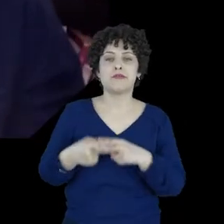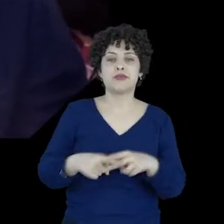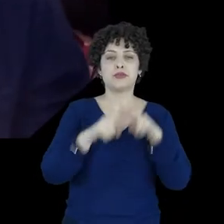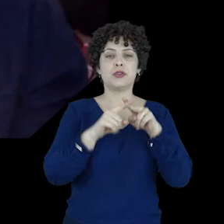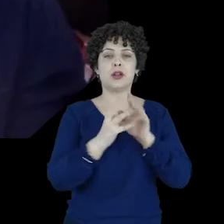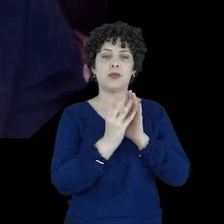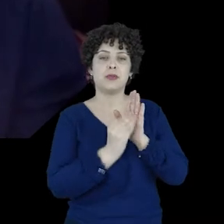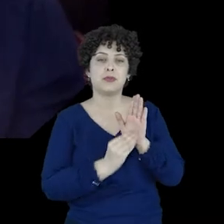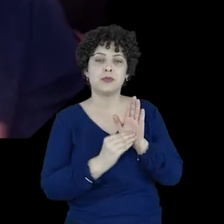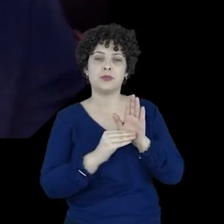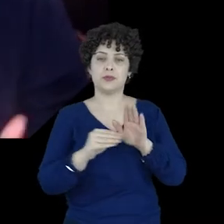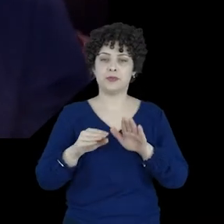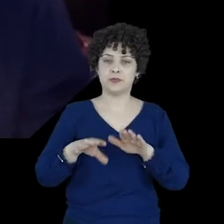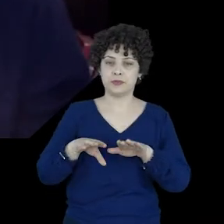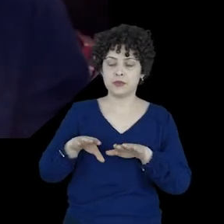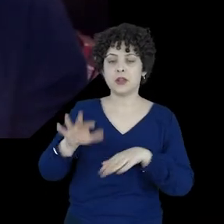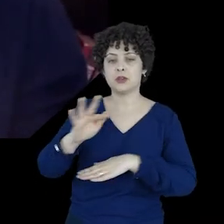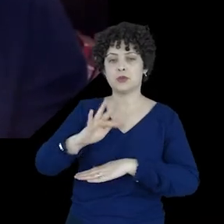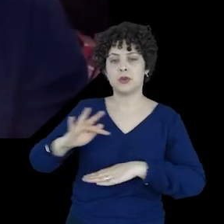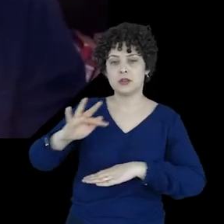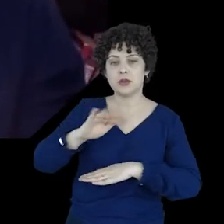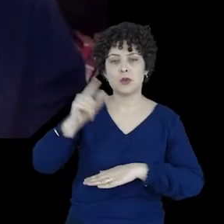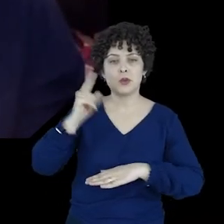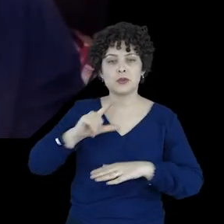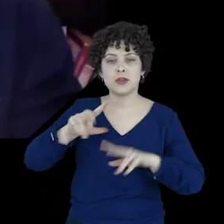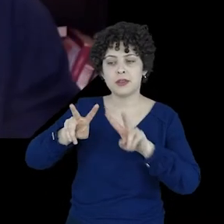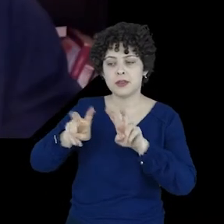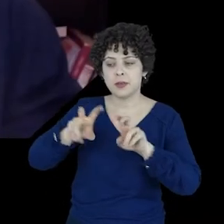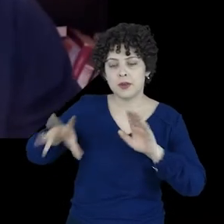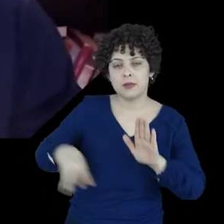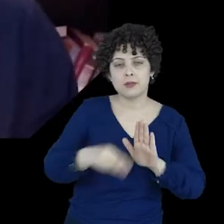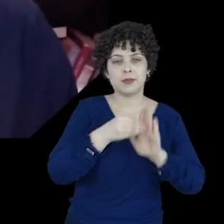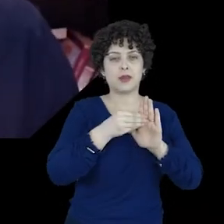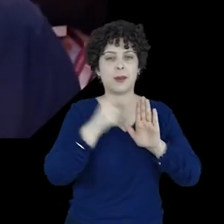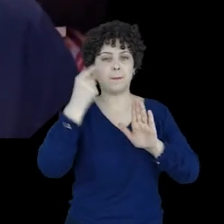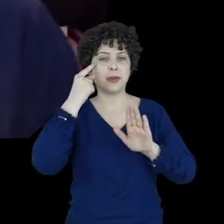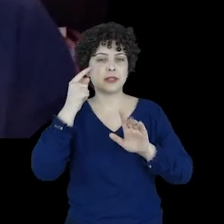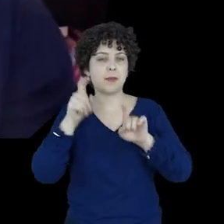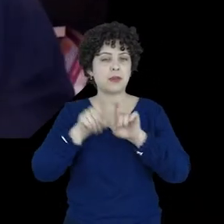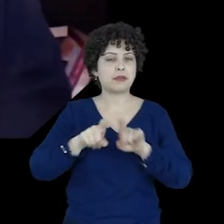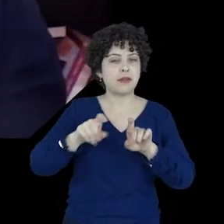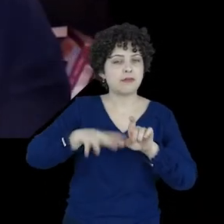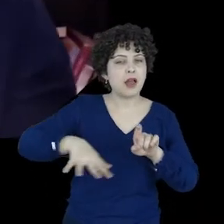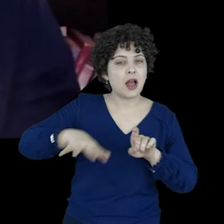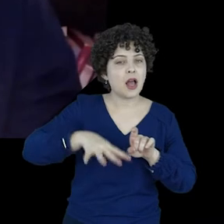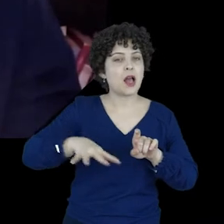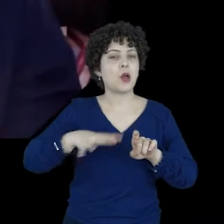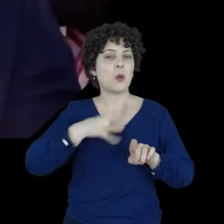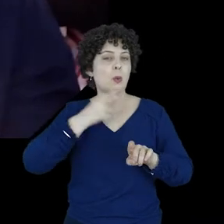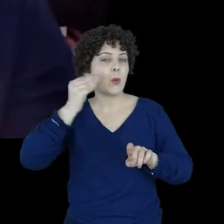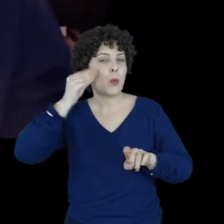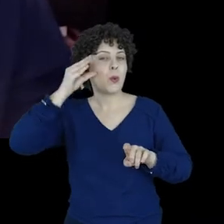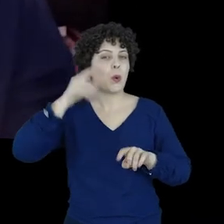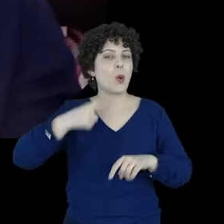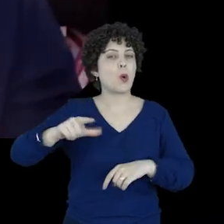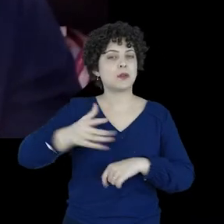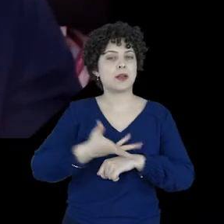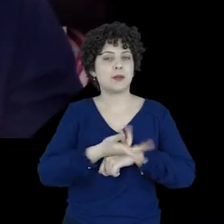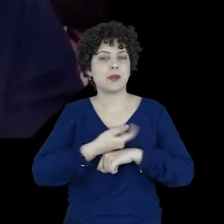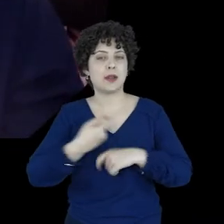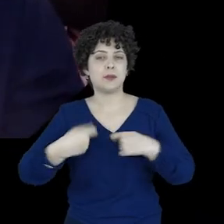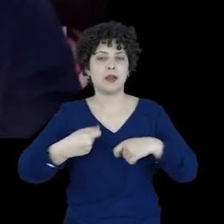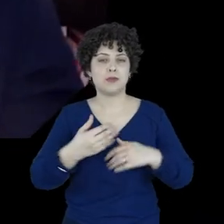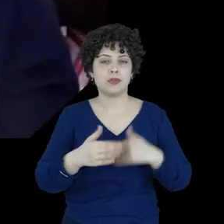do currículo na educação formal para incorporar temas como pensamento computacional e outras habilidades necessárias